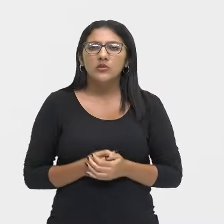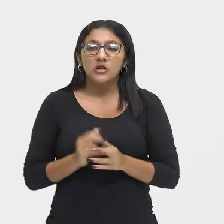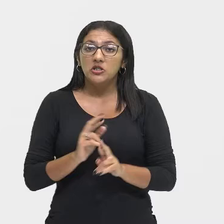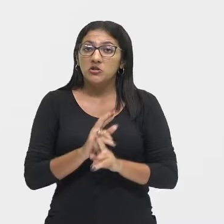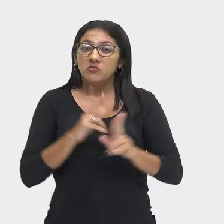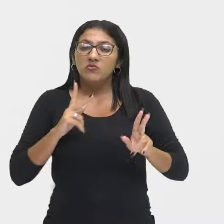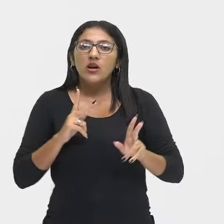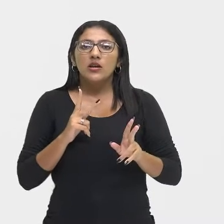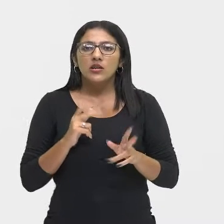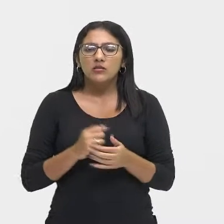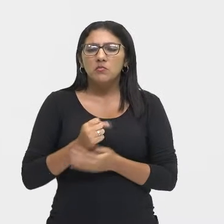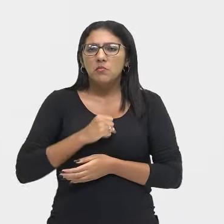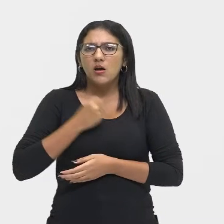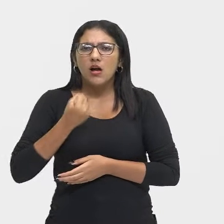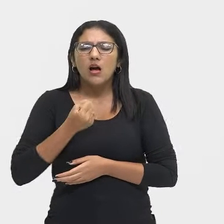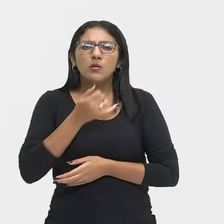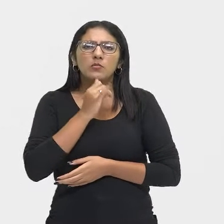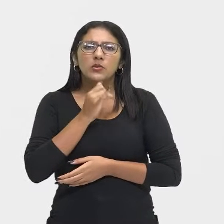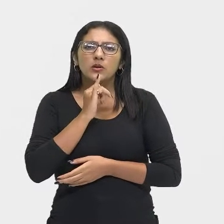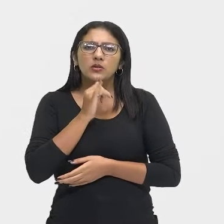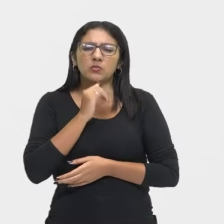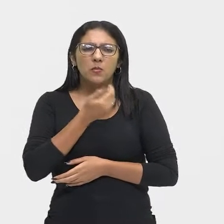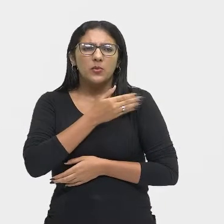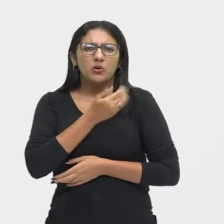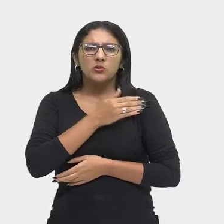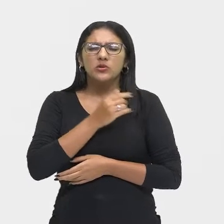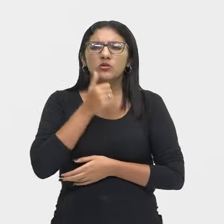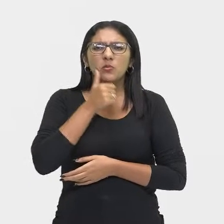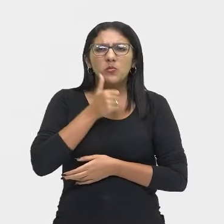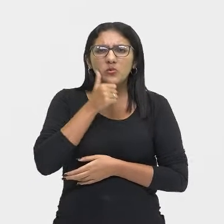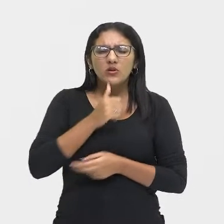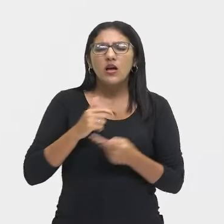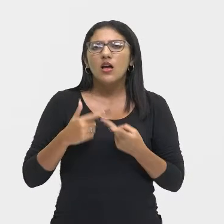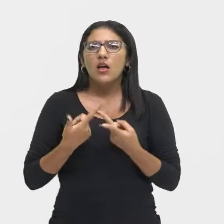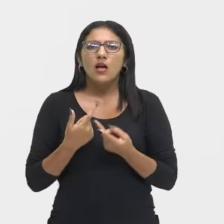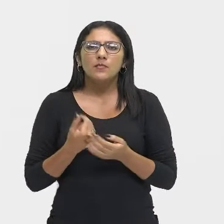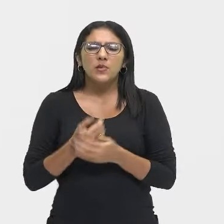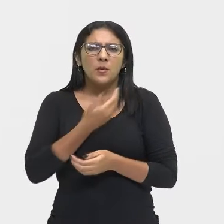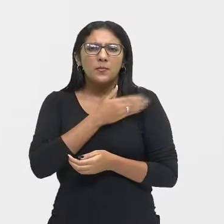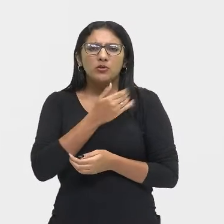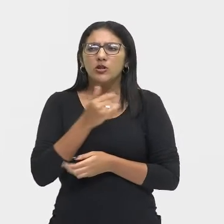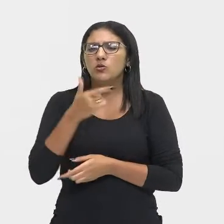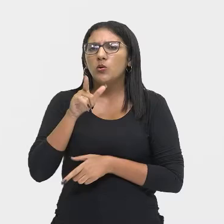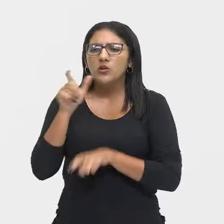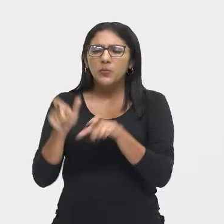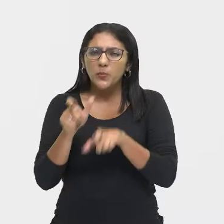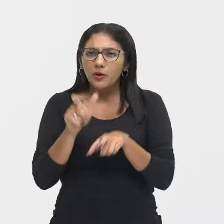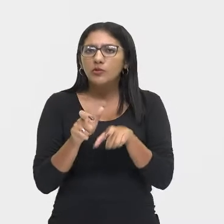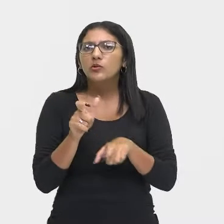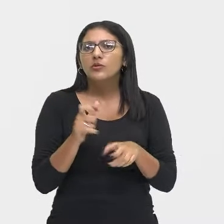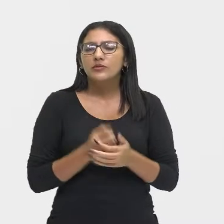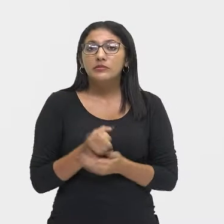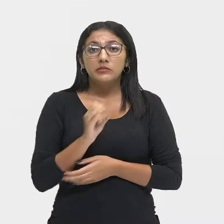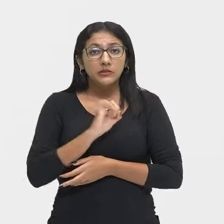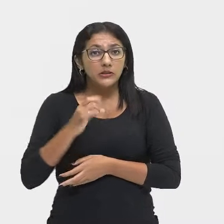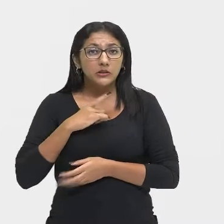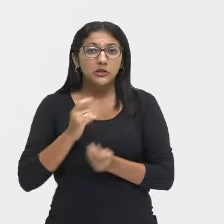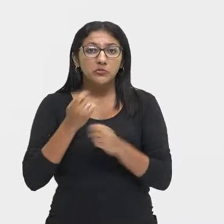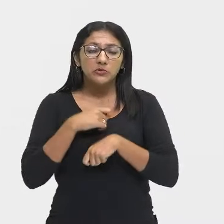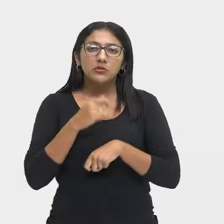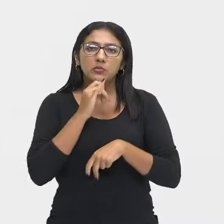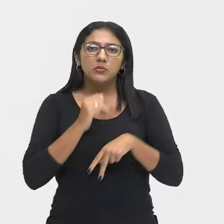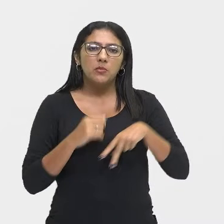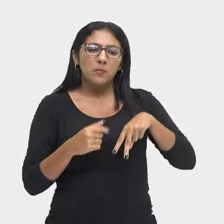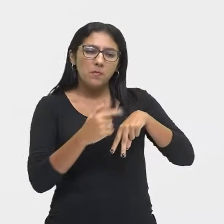ódio, como o racismo, o machismo, a misoginia, entre outros. Senão pode ocorrer o